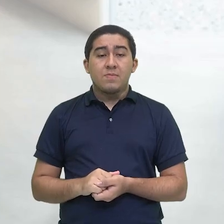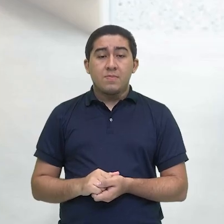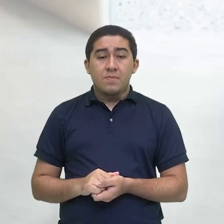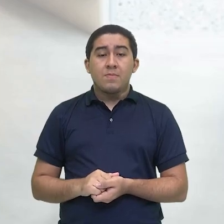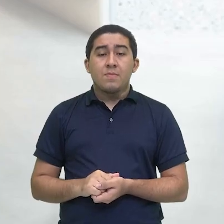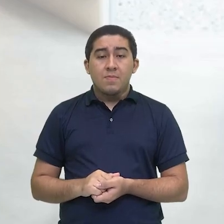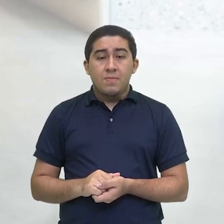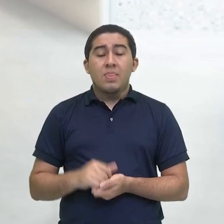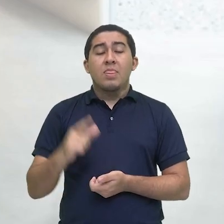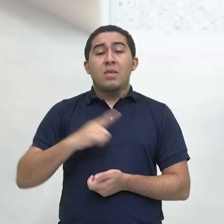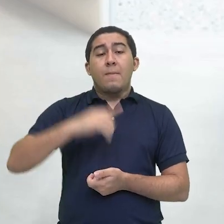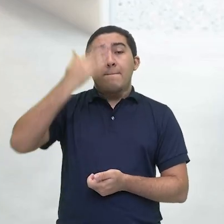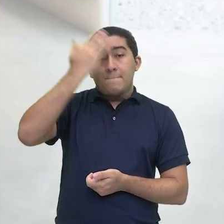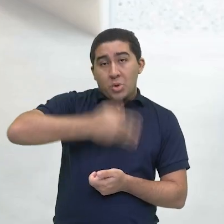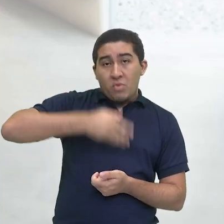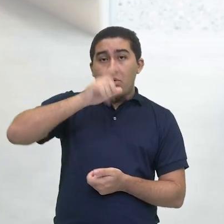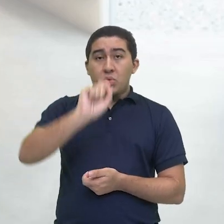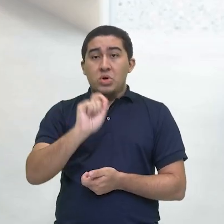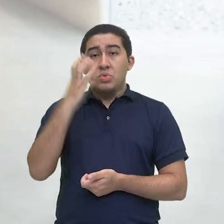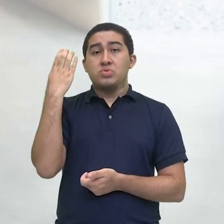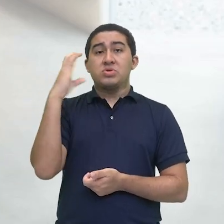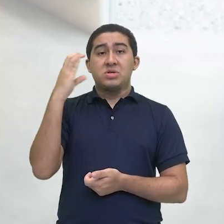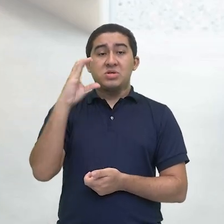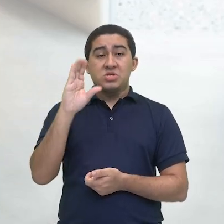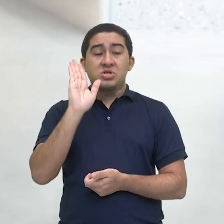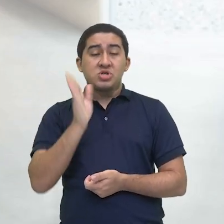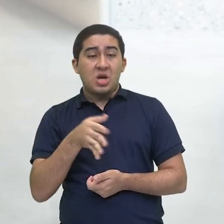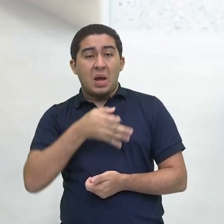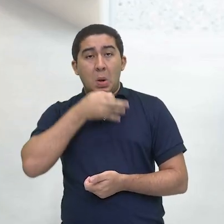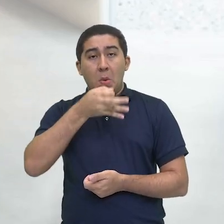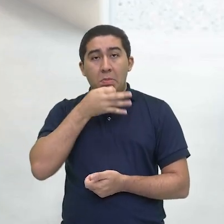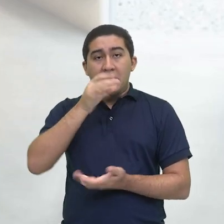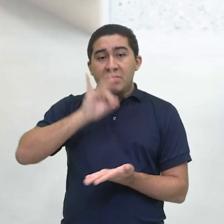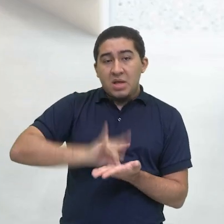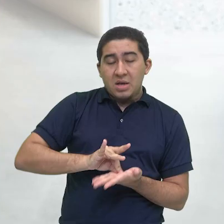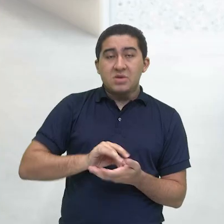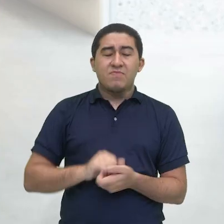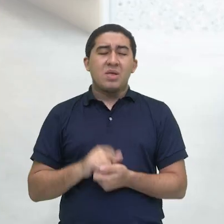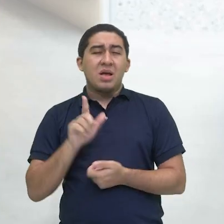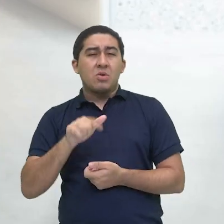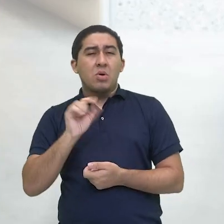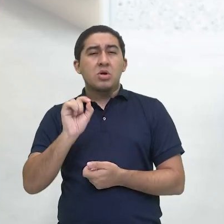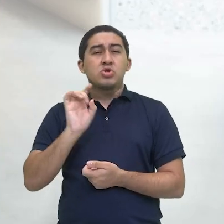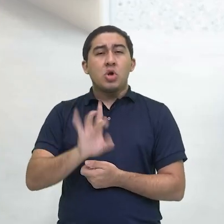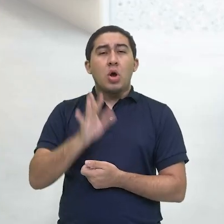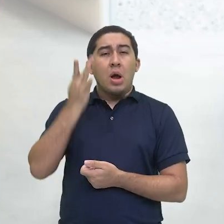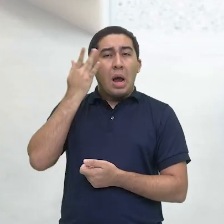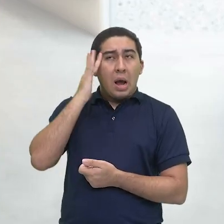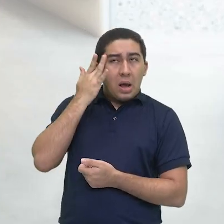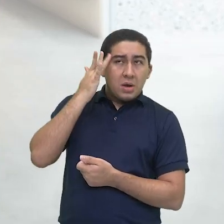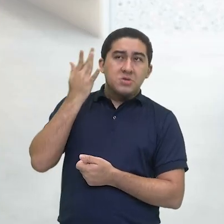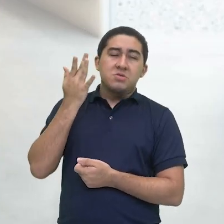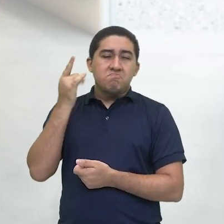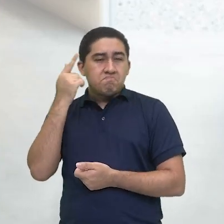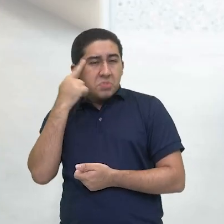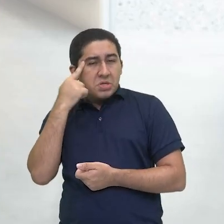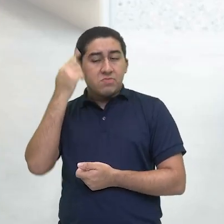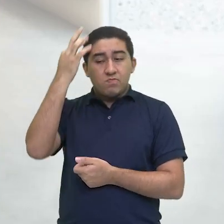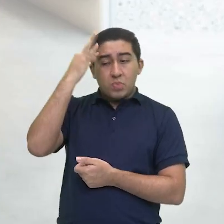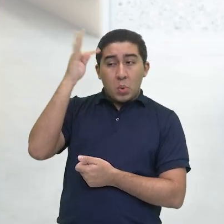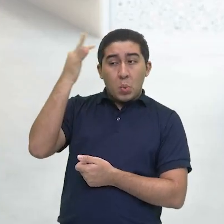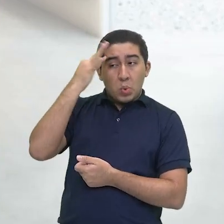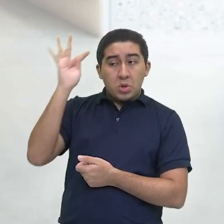realmente comprovar aquilo que o cientista acha, né? Ele está no achismo. Ele está no achismo, então